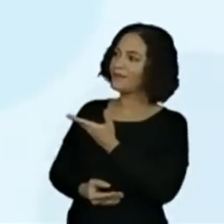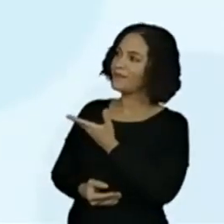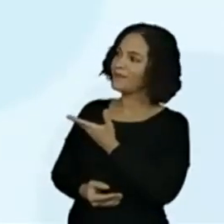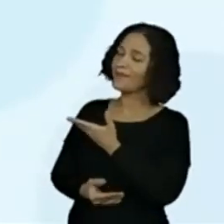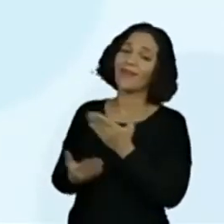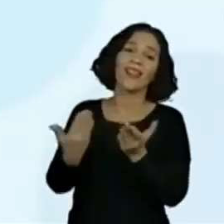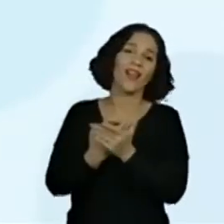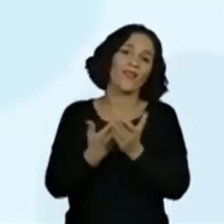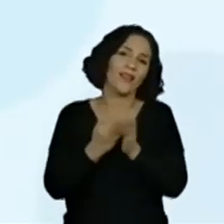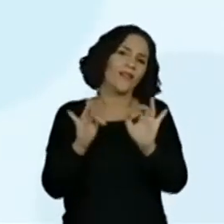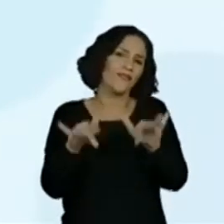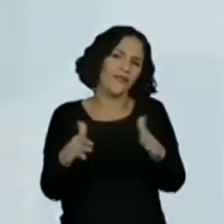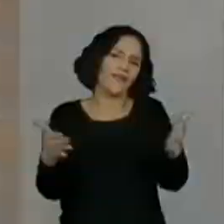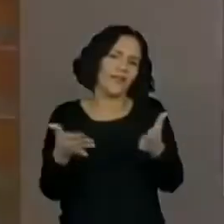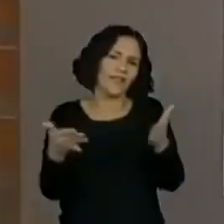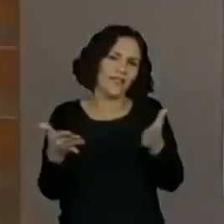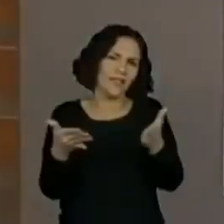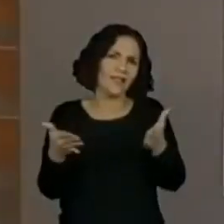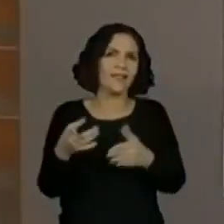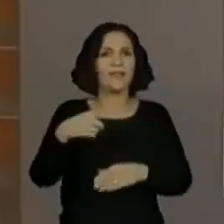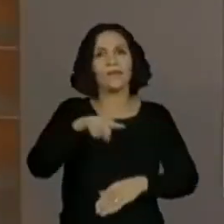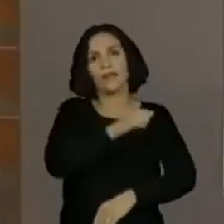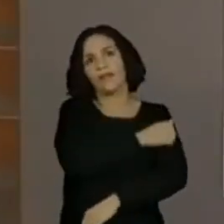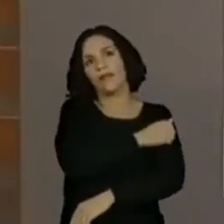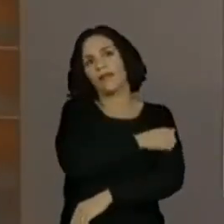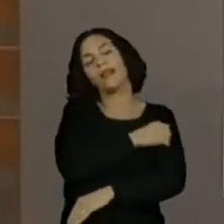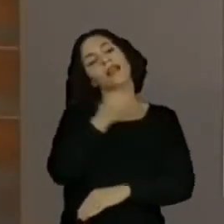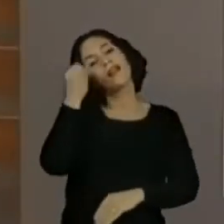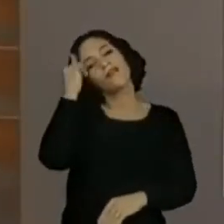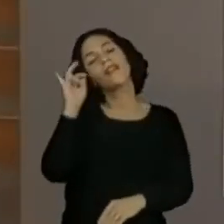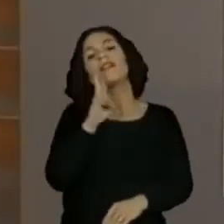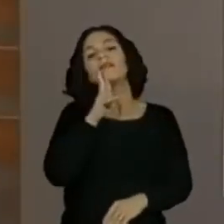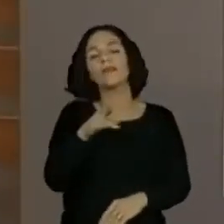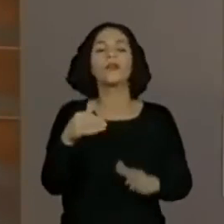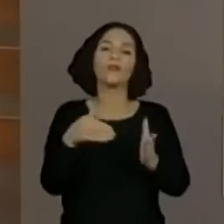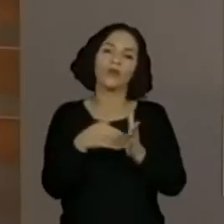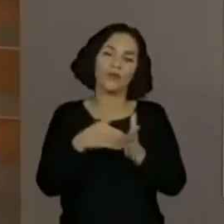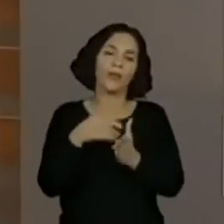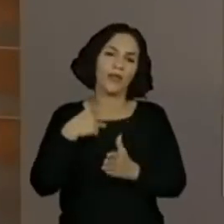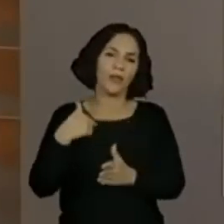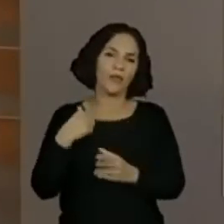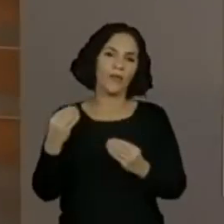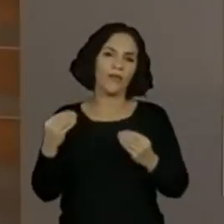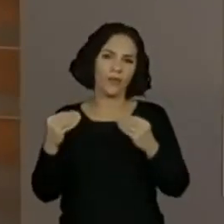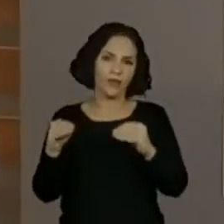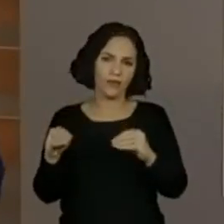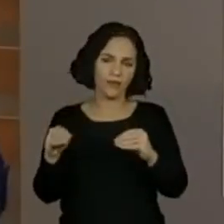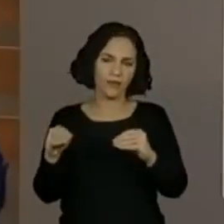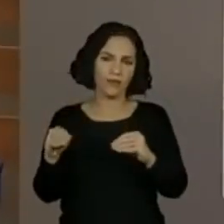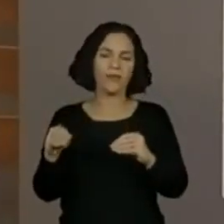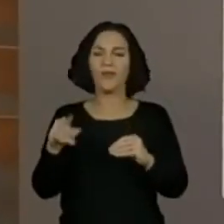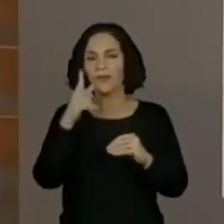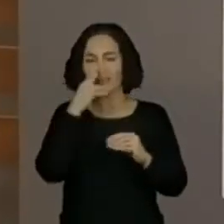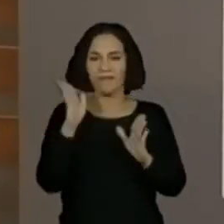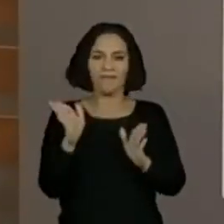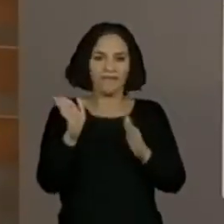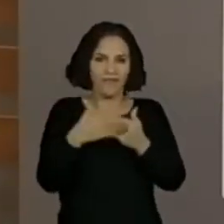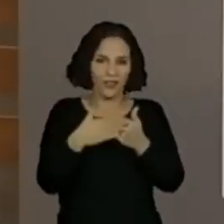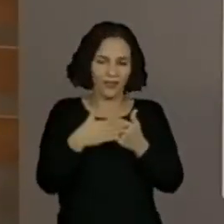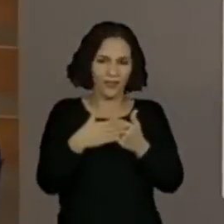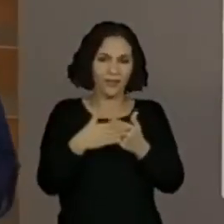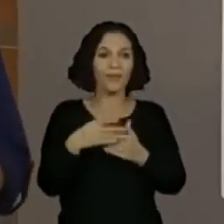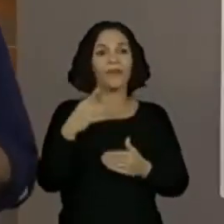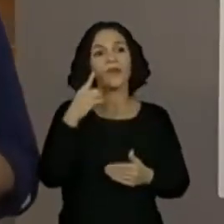a nossa aula está chegando ao fim. Para os alunos não ficarem sem a última resposta, tá bom? Eu vou colocar a última para a gente fechar a atividade.